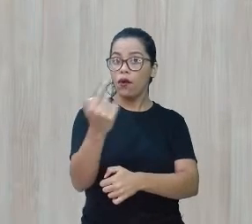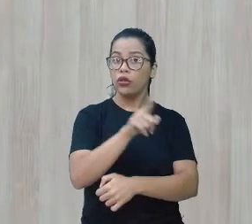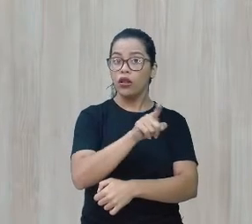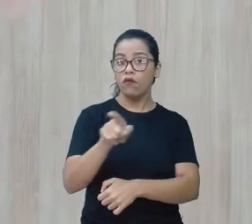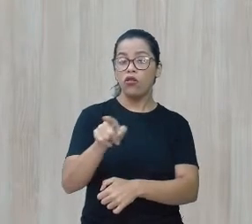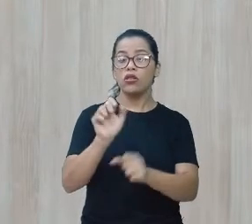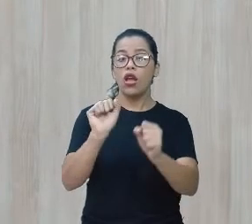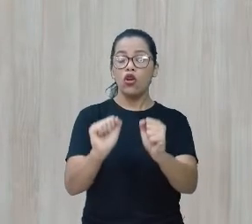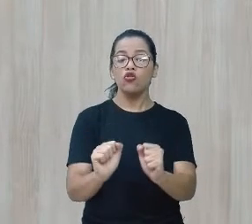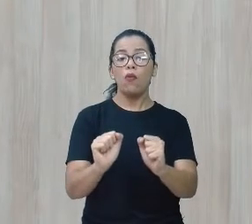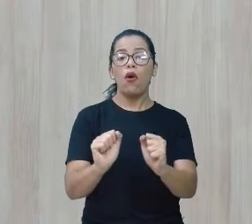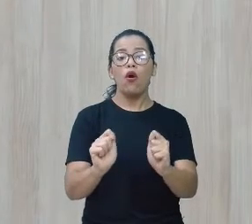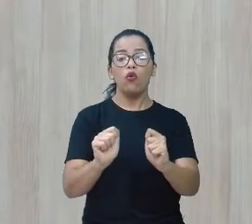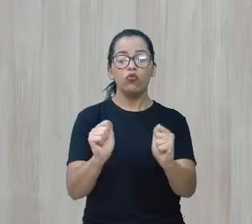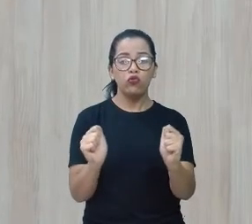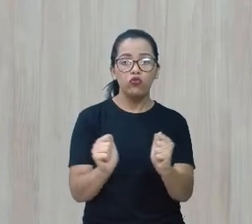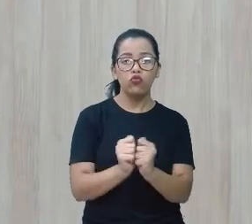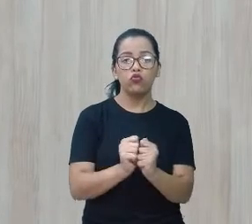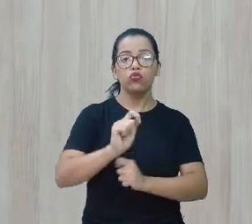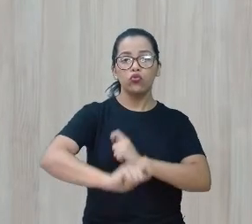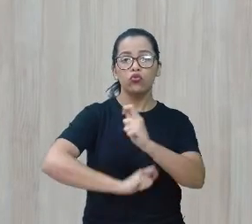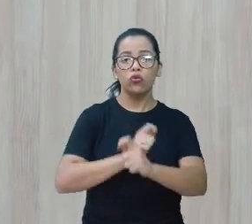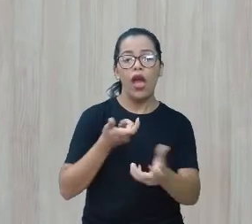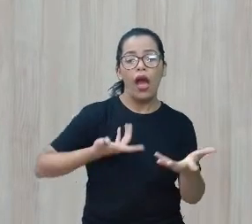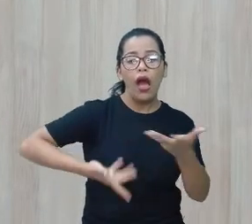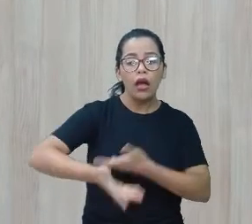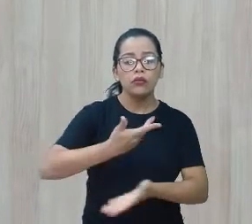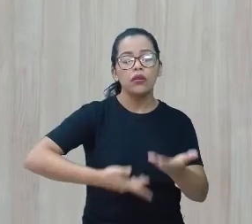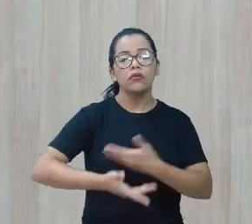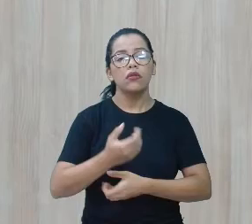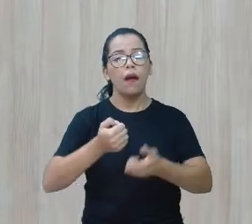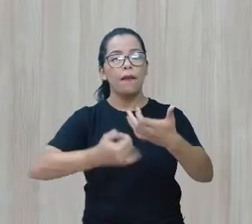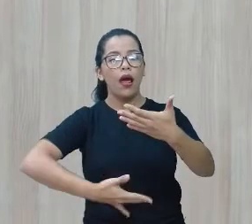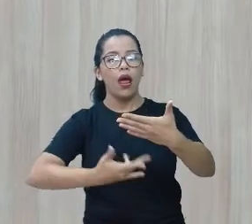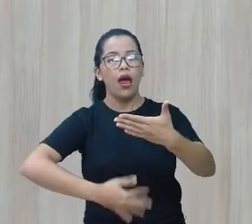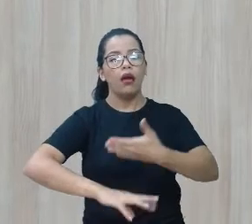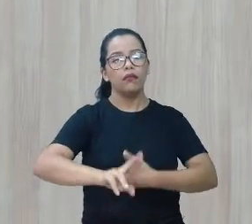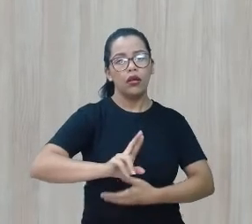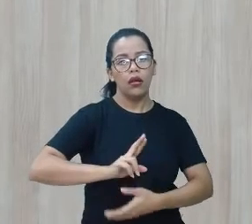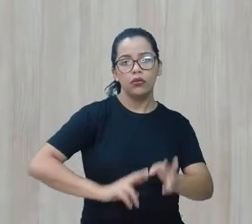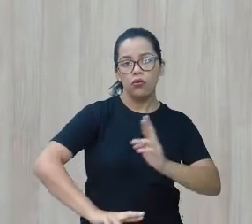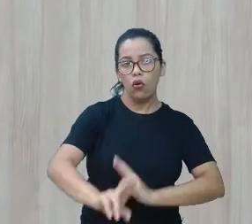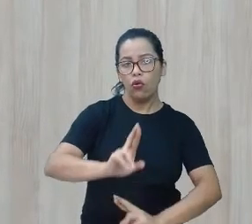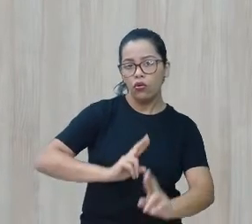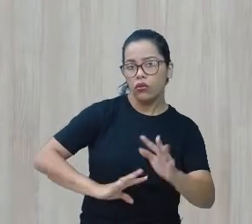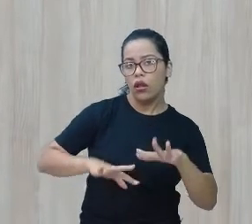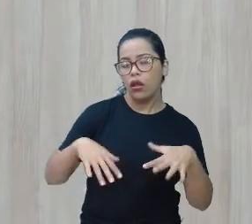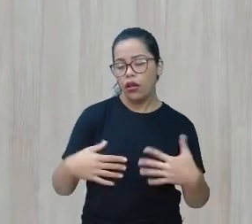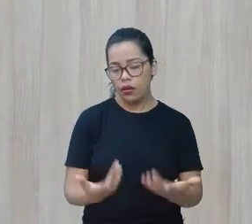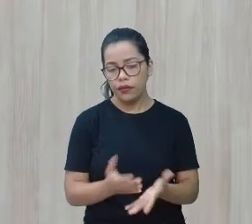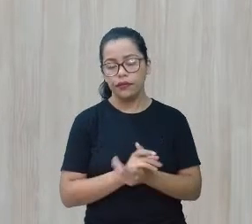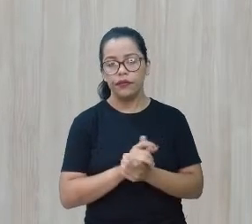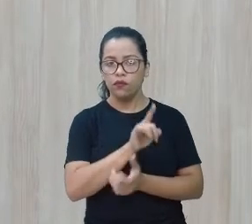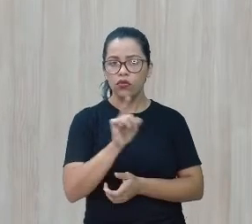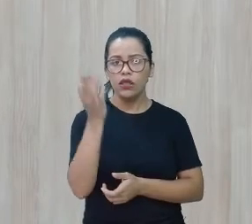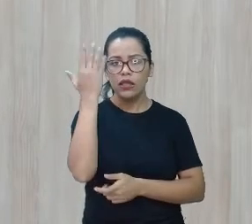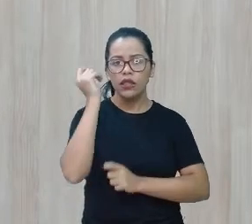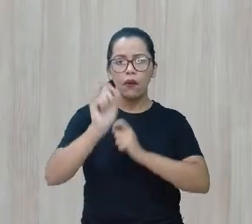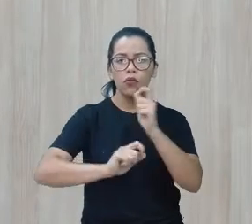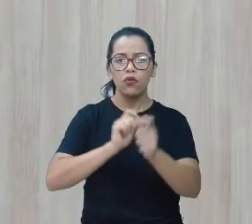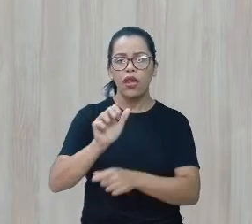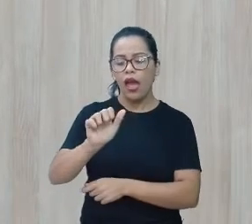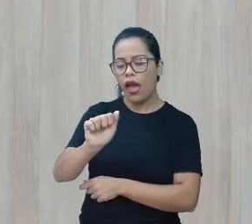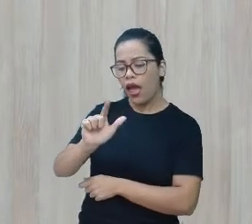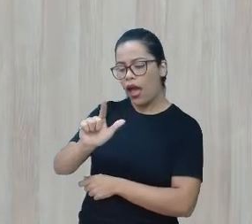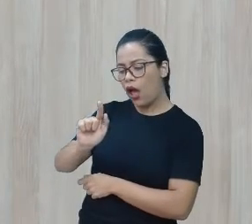bom? Quando eu passar a palavra de novo para ele, ele vai trazer quais são as contribuições de vocês de acordo com... Vocês sabem o que é algoritmo